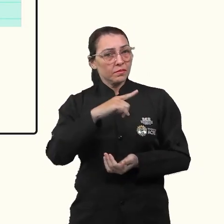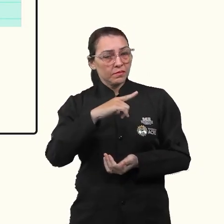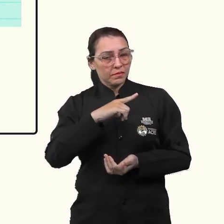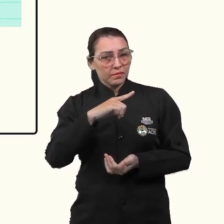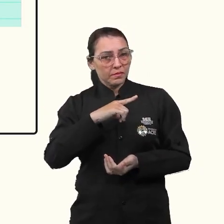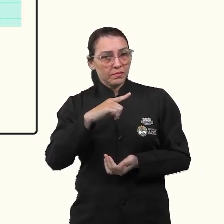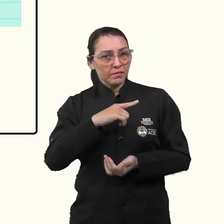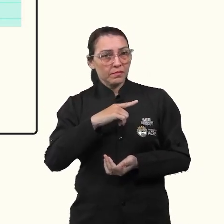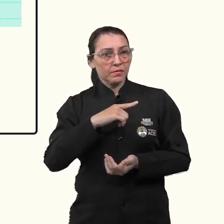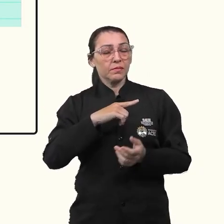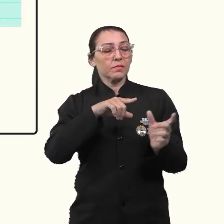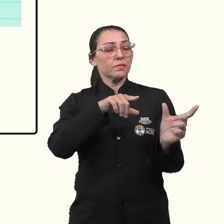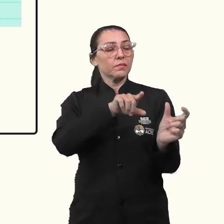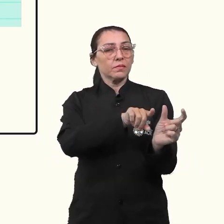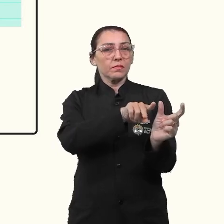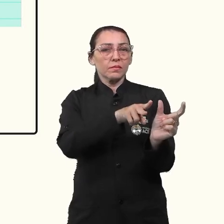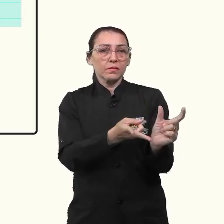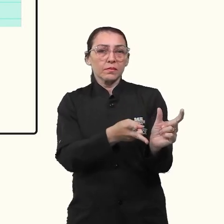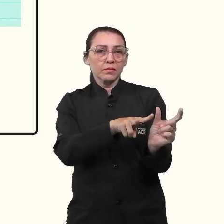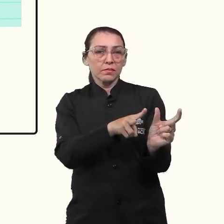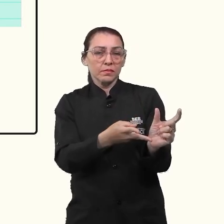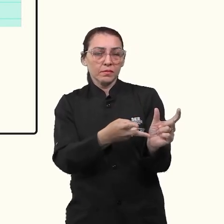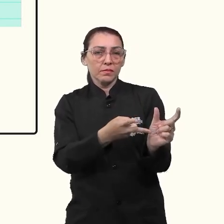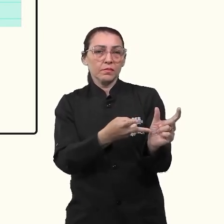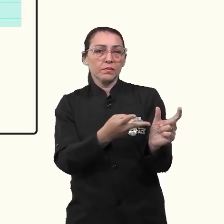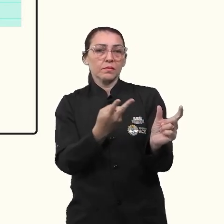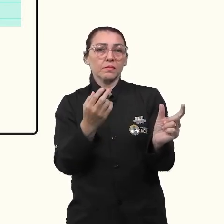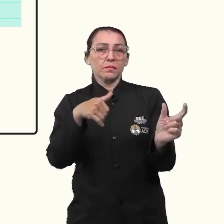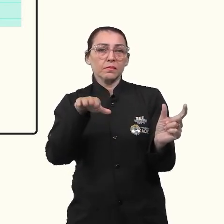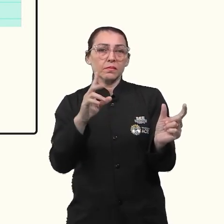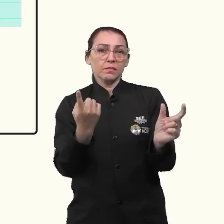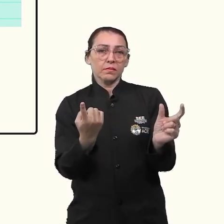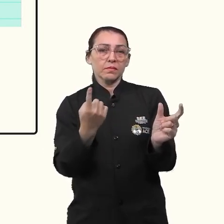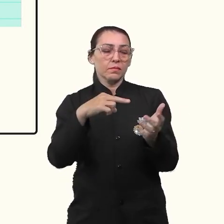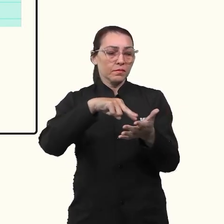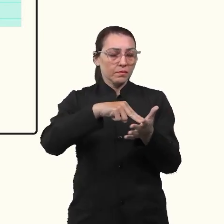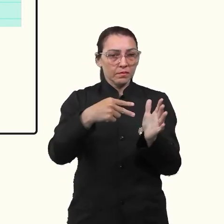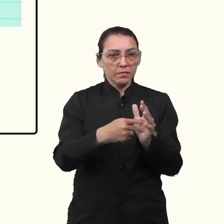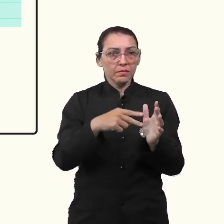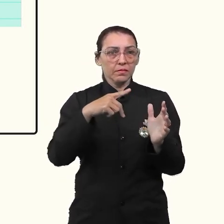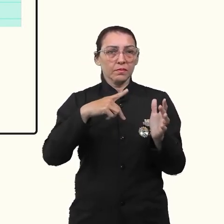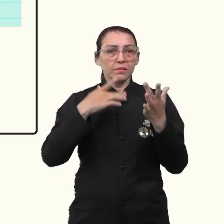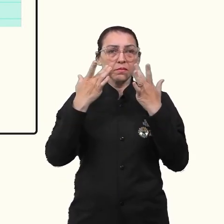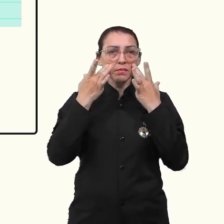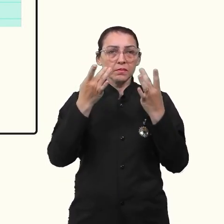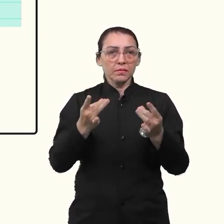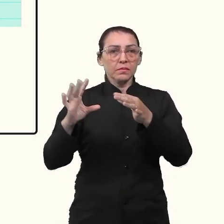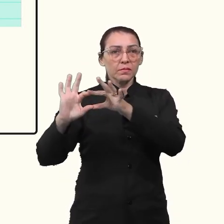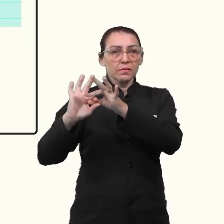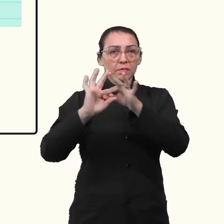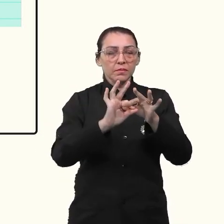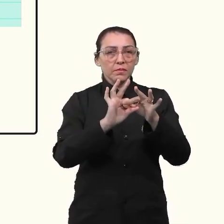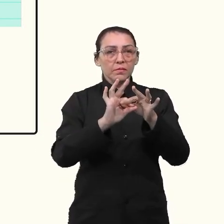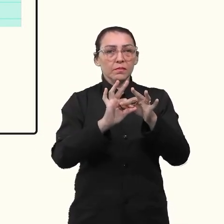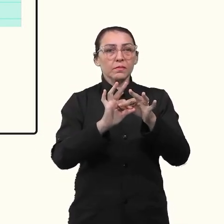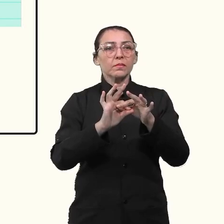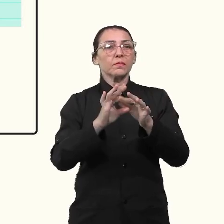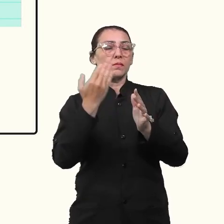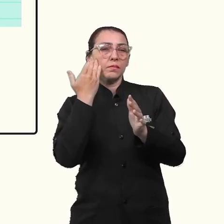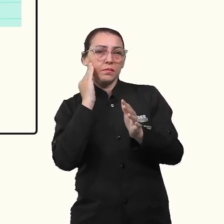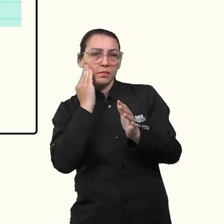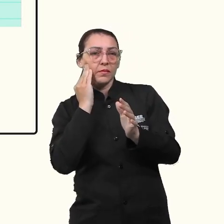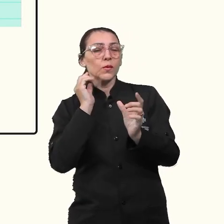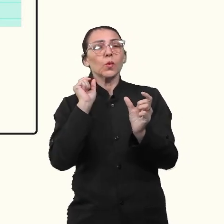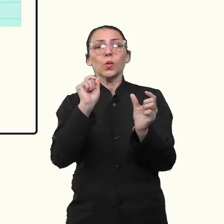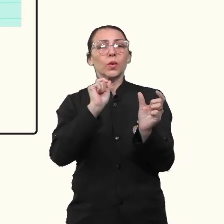existe a ambiguidade, que é os múltiplos sentidos, exige atenção ao contexto, compreendemos